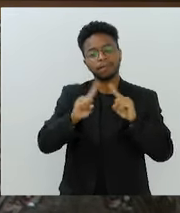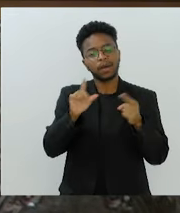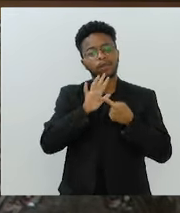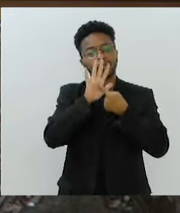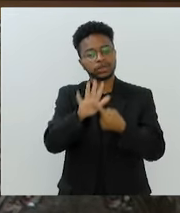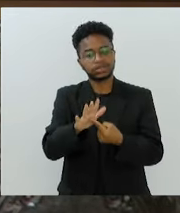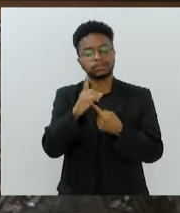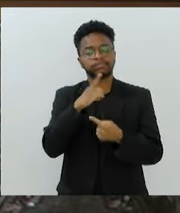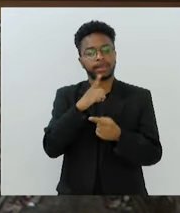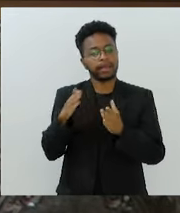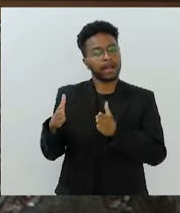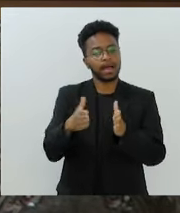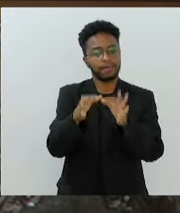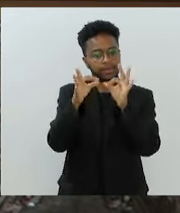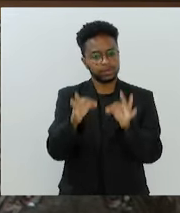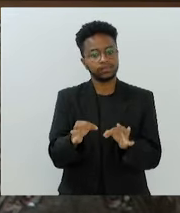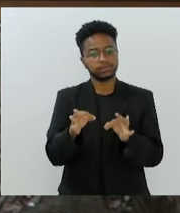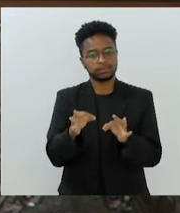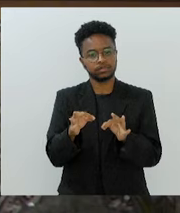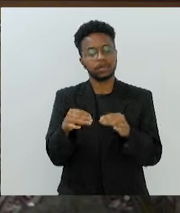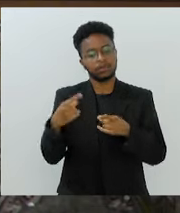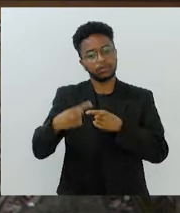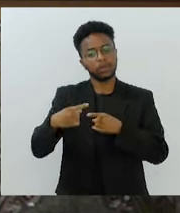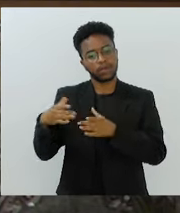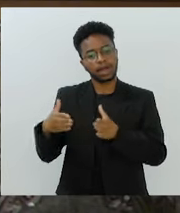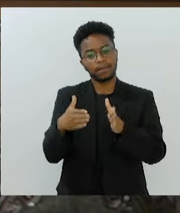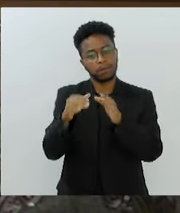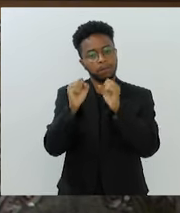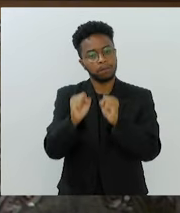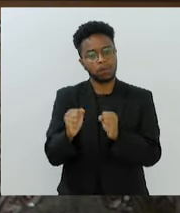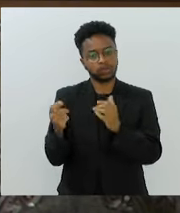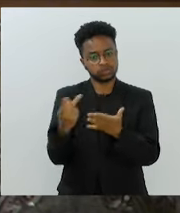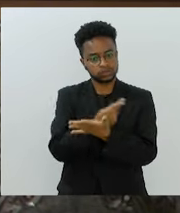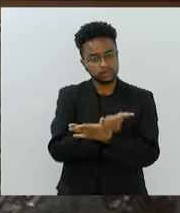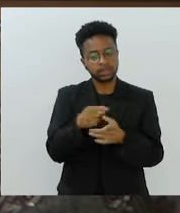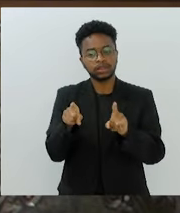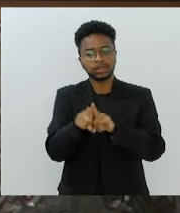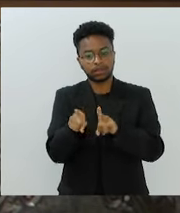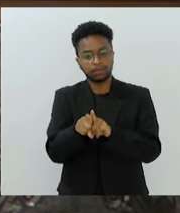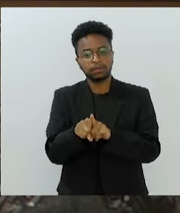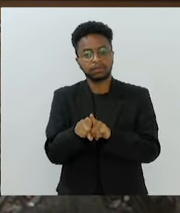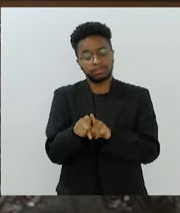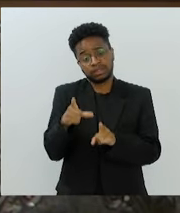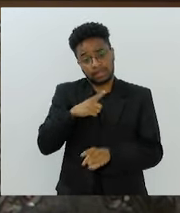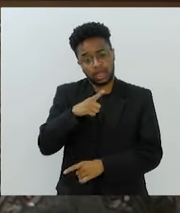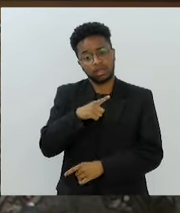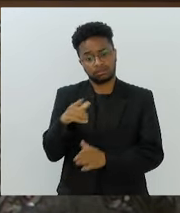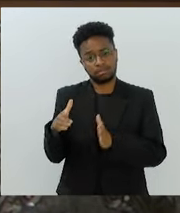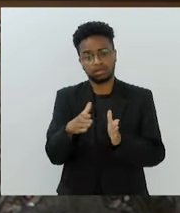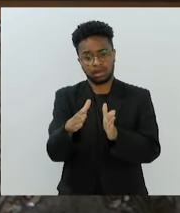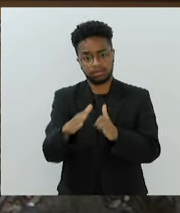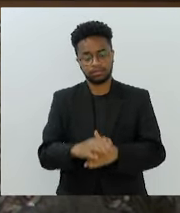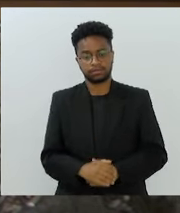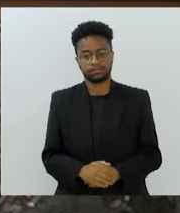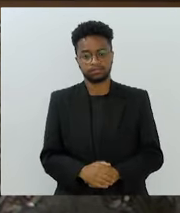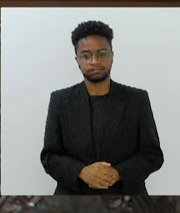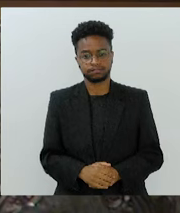caminho. O caminho pode acontecer e pode, e ele existe. Bom,